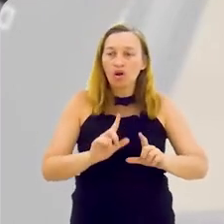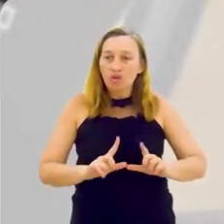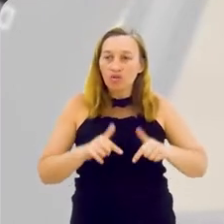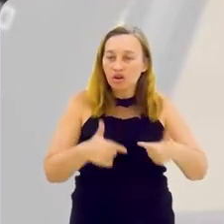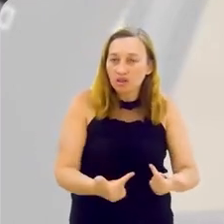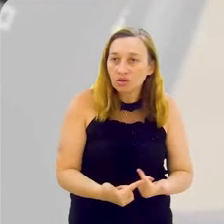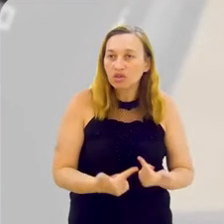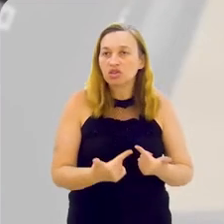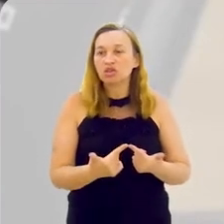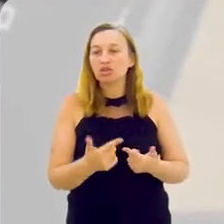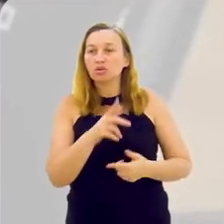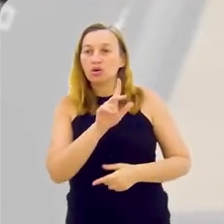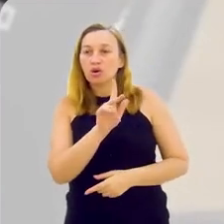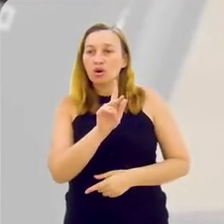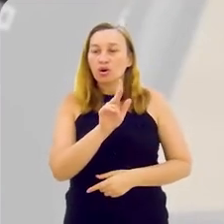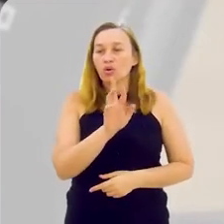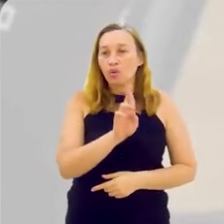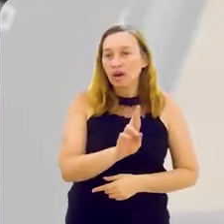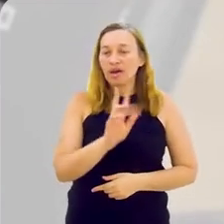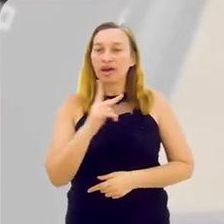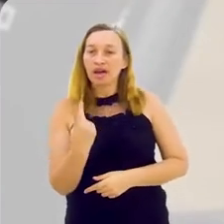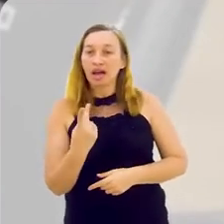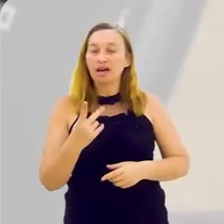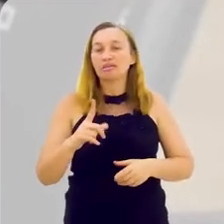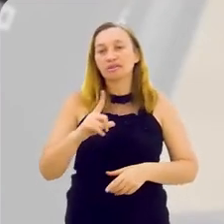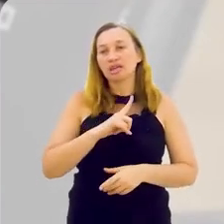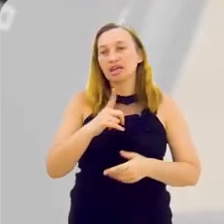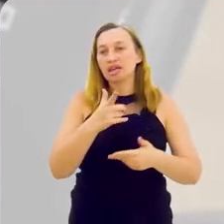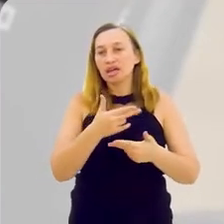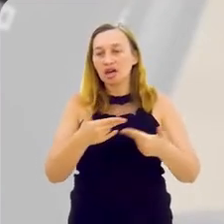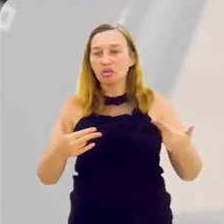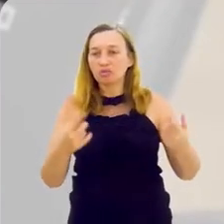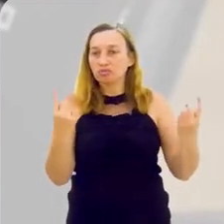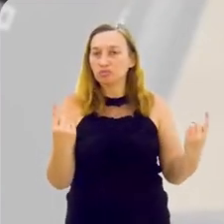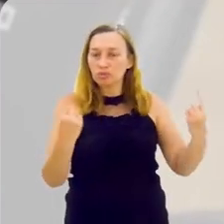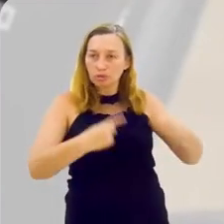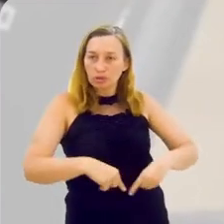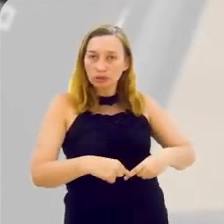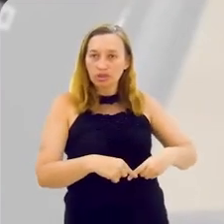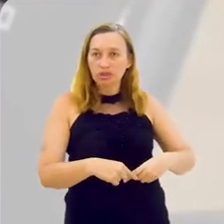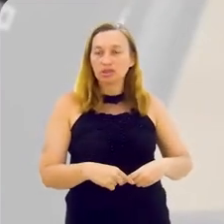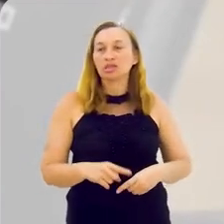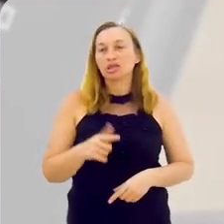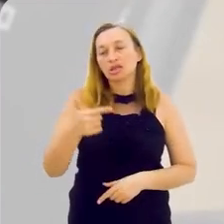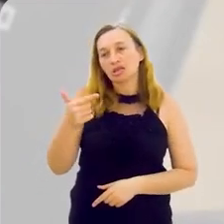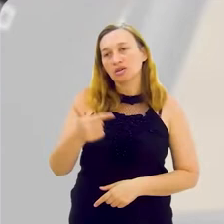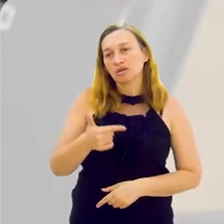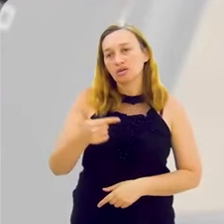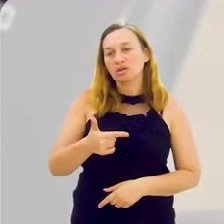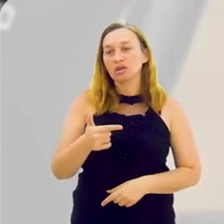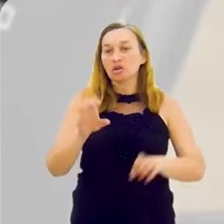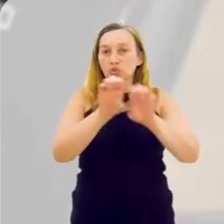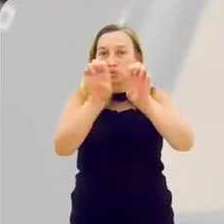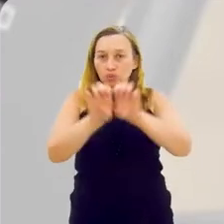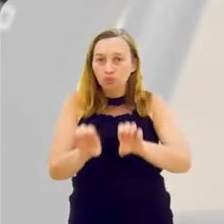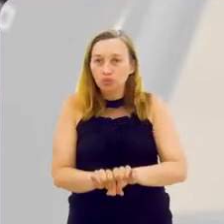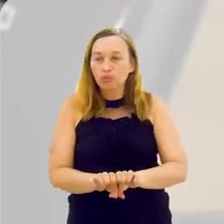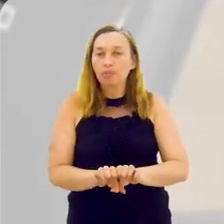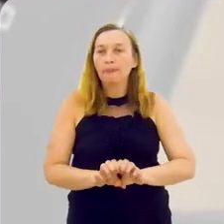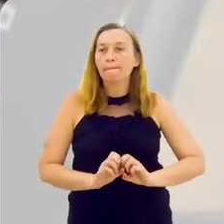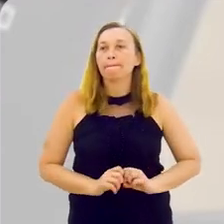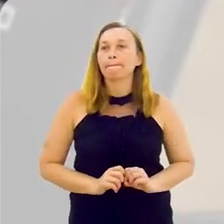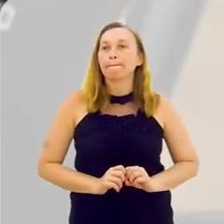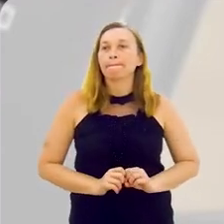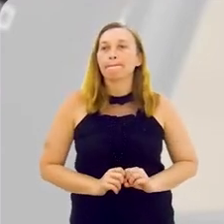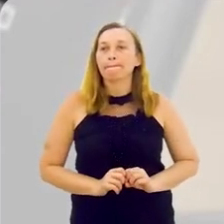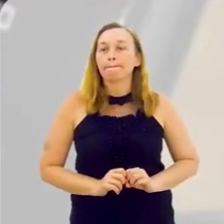ao planejamento, à execução, à operação, RH. Existem fatores da competitividade, que é o